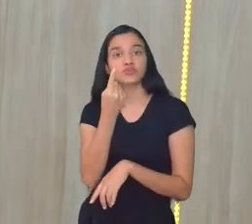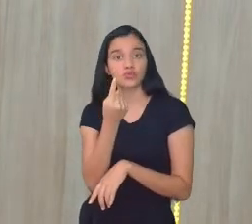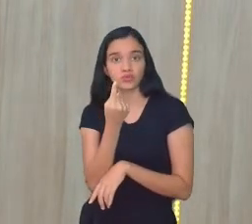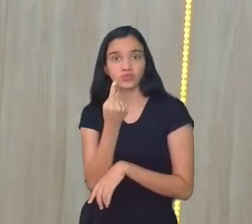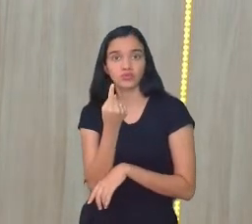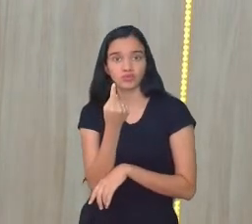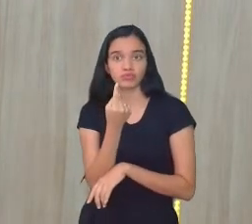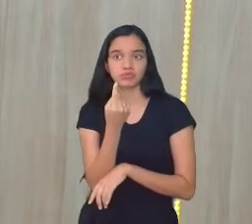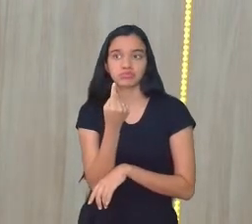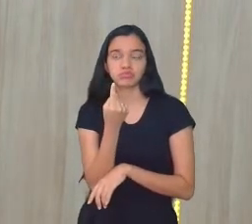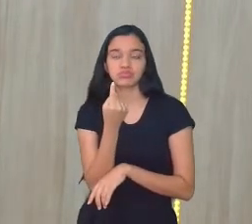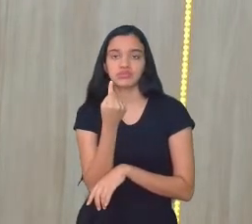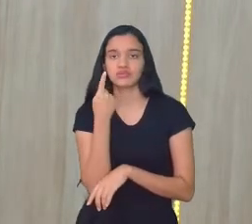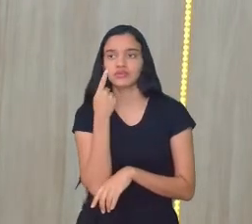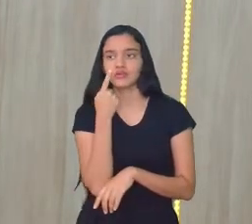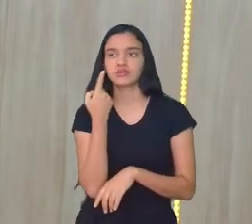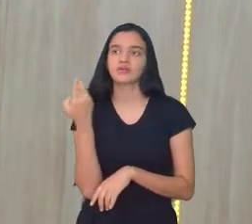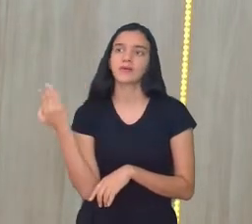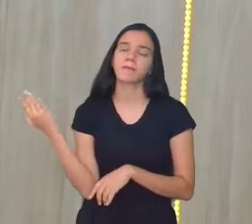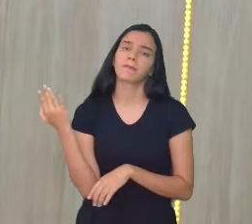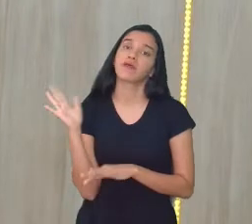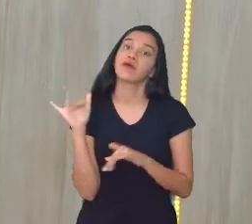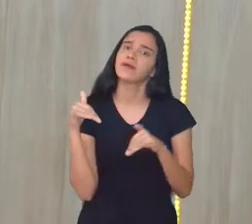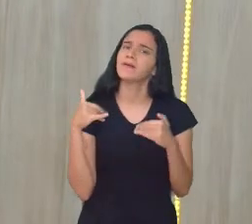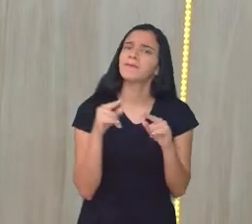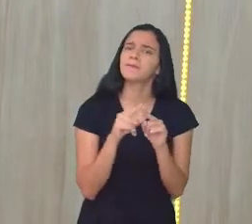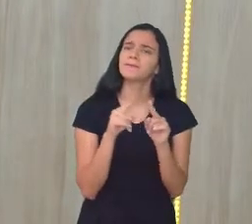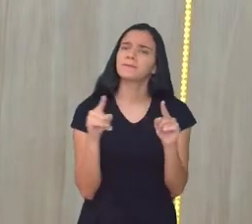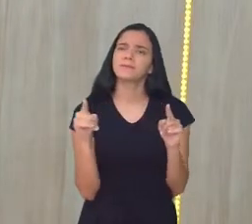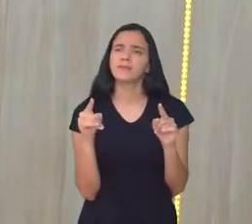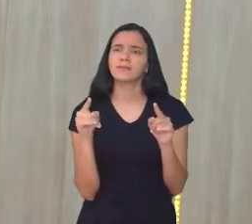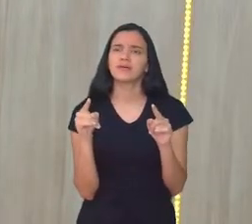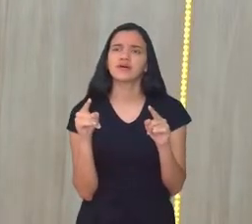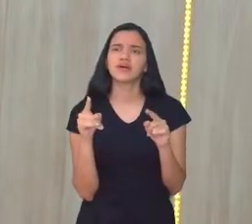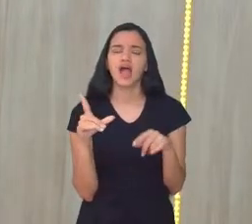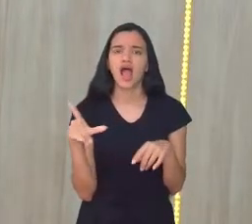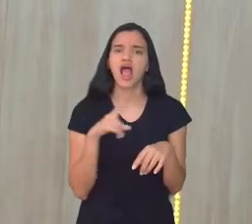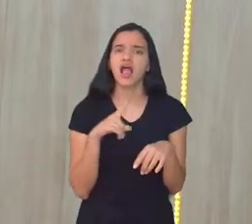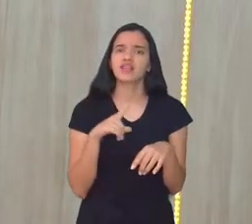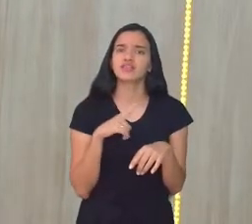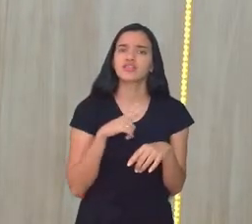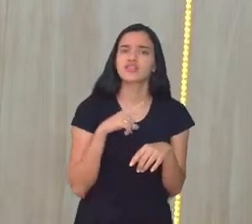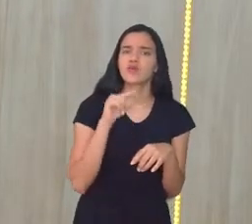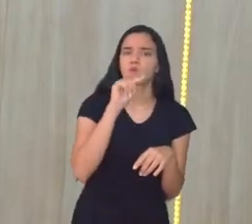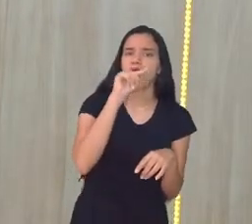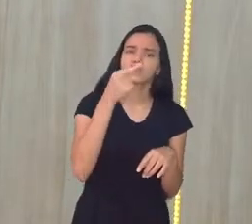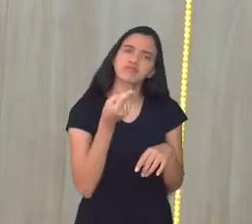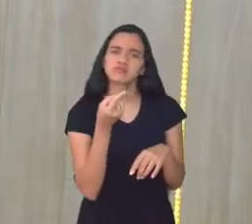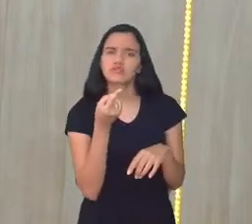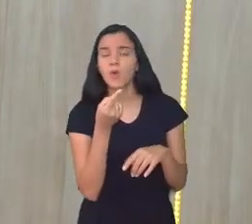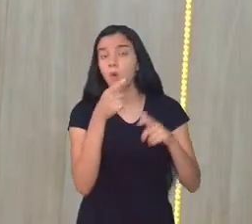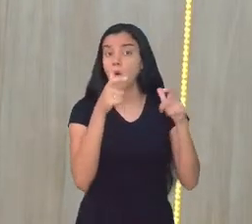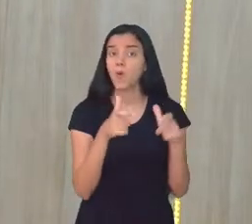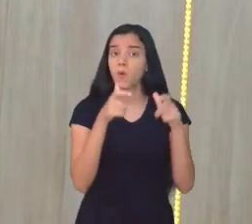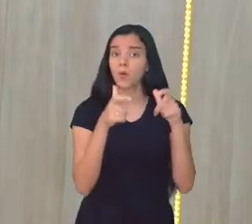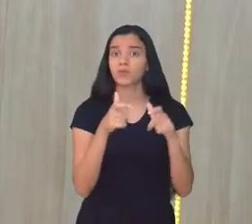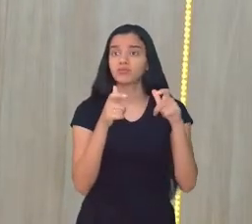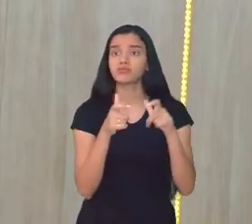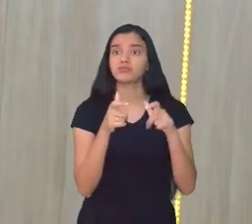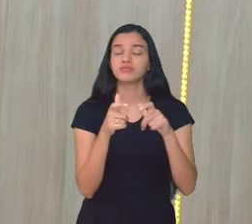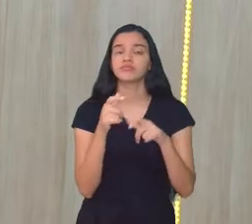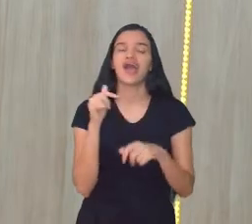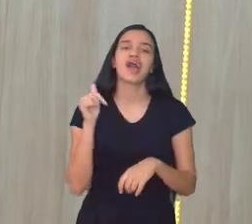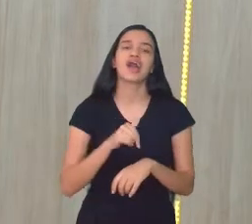30. E uma unidade. Ora, tem uma vírgula. A vírgula onde? Aqui